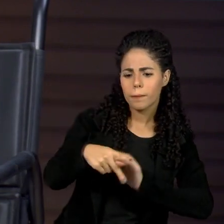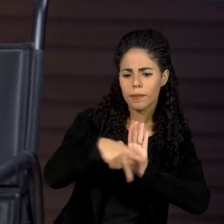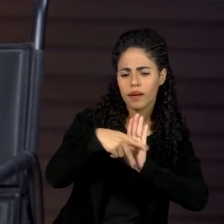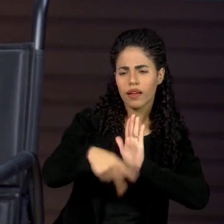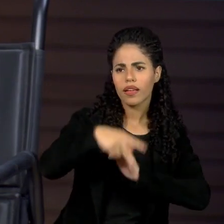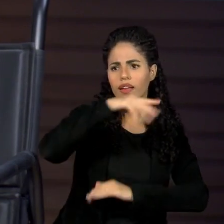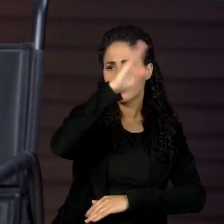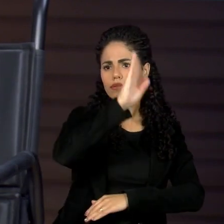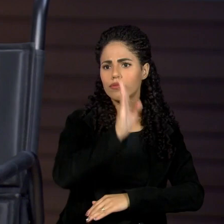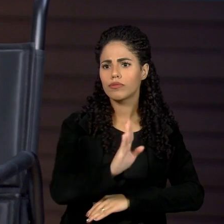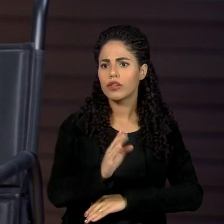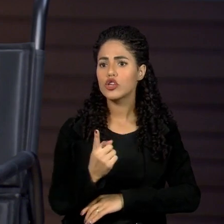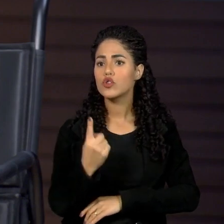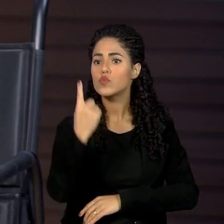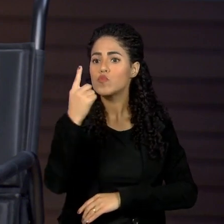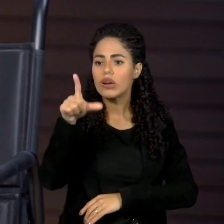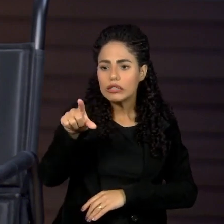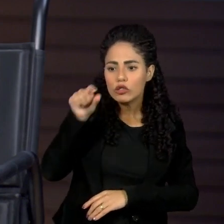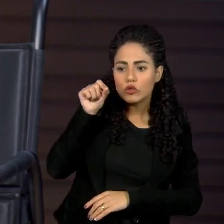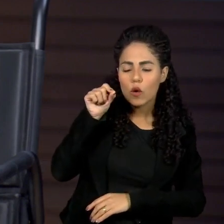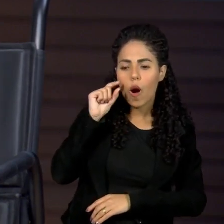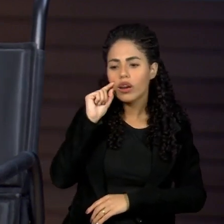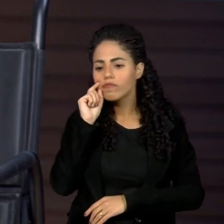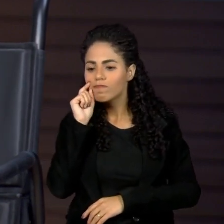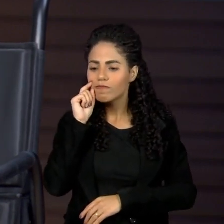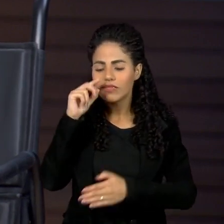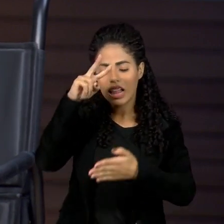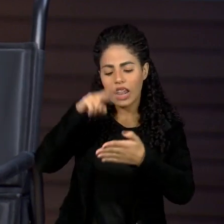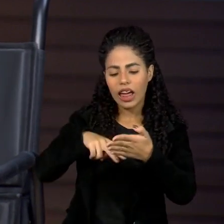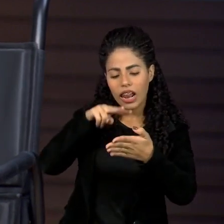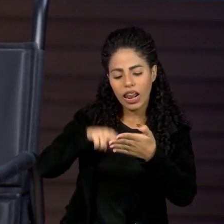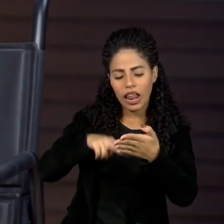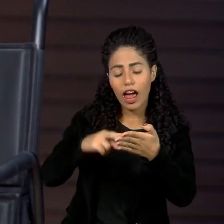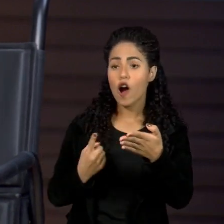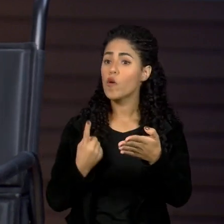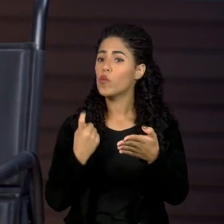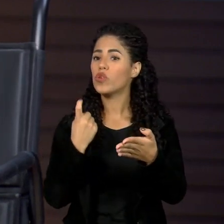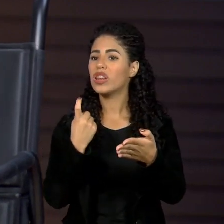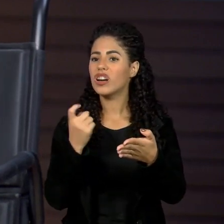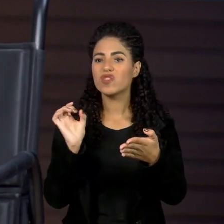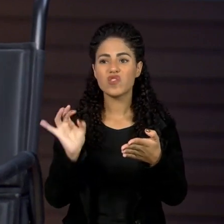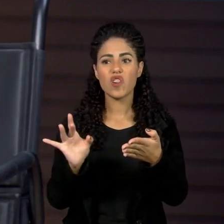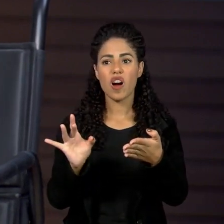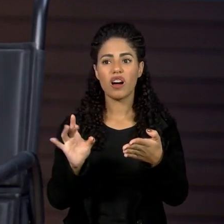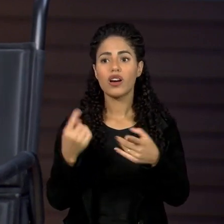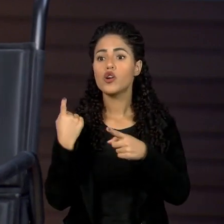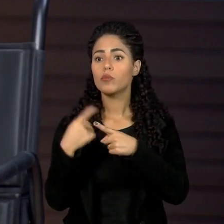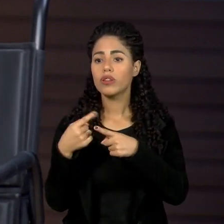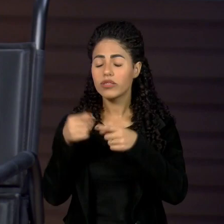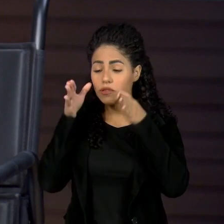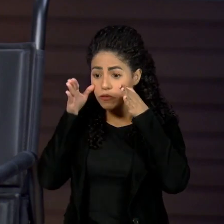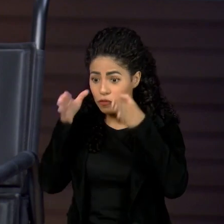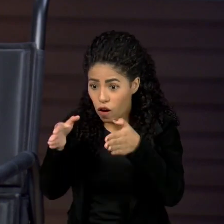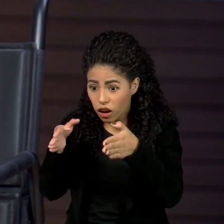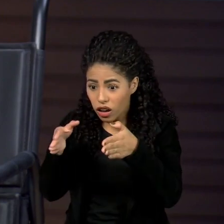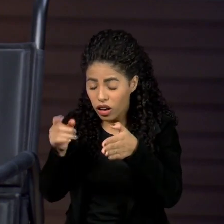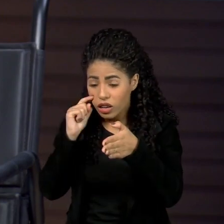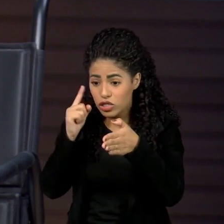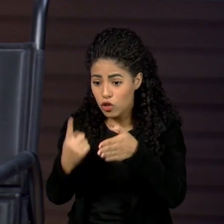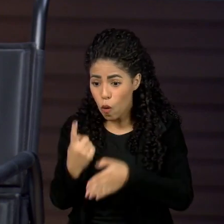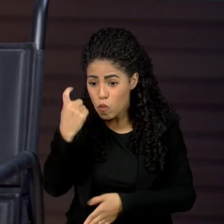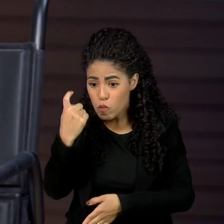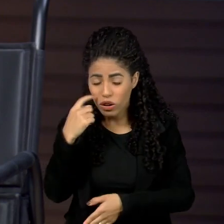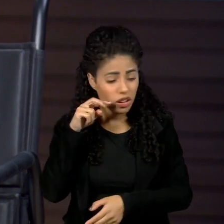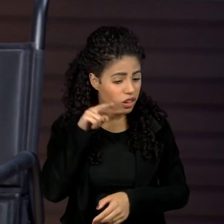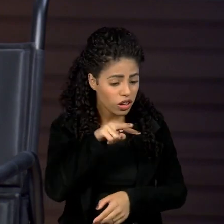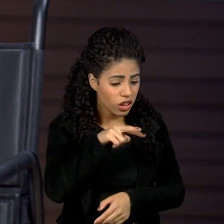gente escolhe uma em detrimento de outras. E há um perigo nessa história única, né, porque você acaba deixando outras possibilidades de